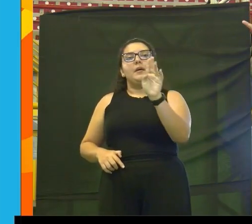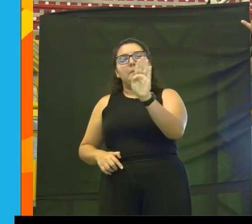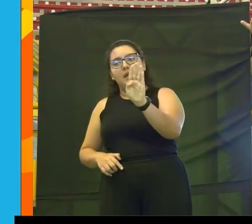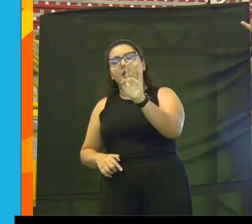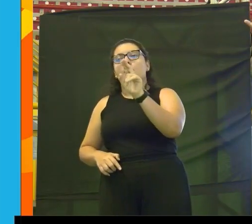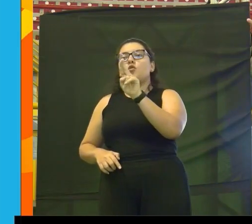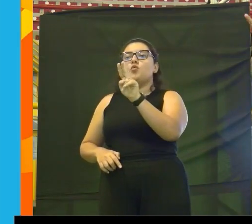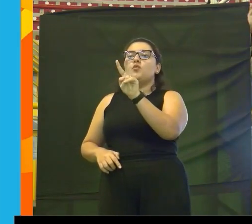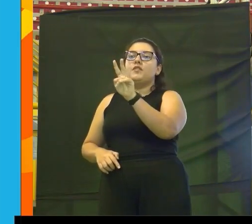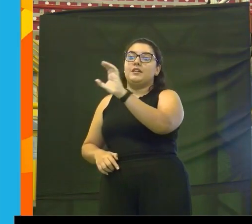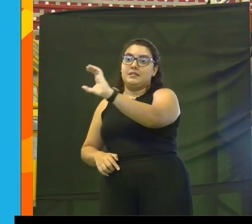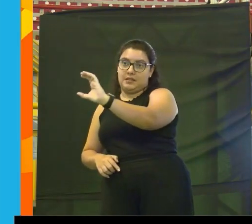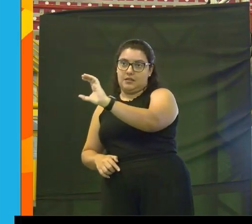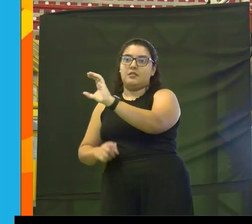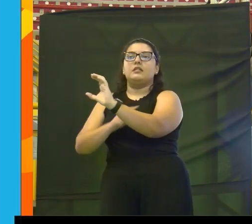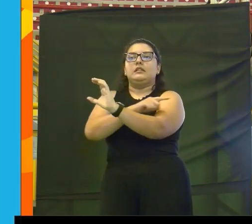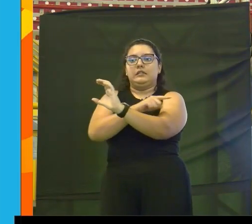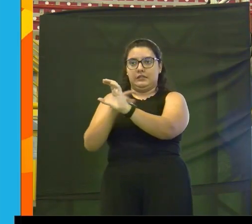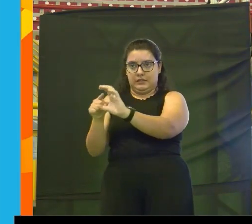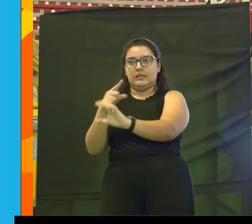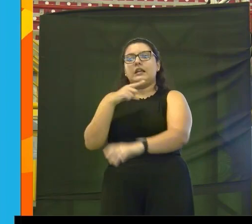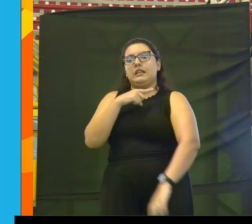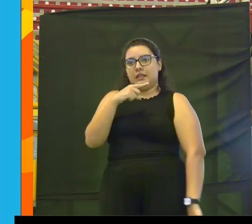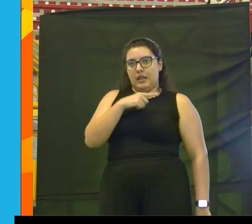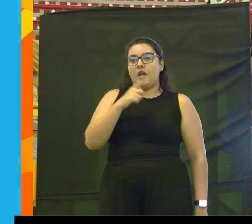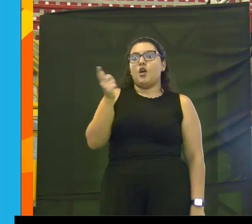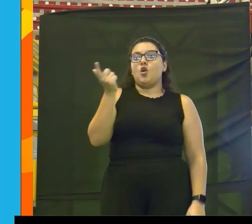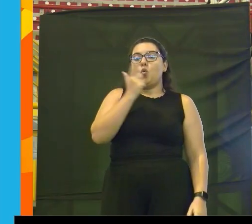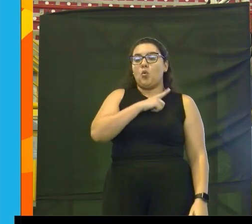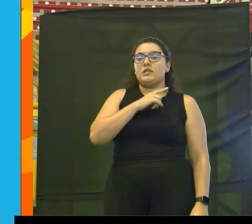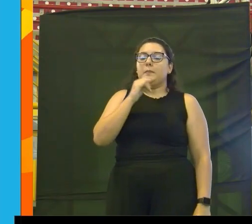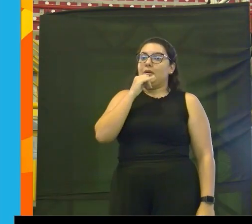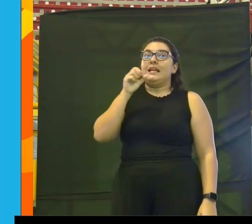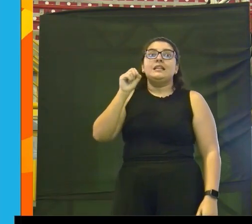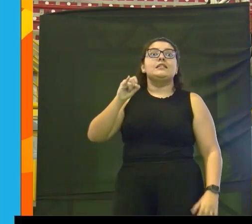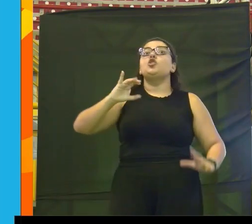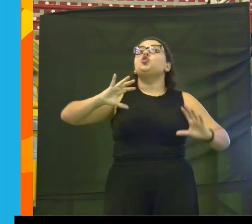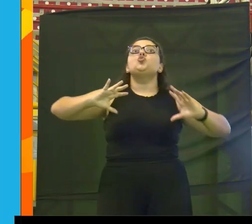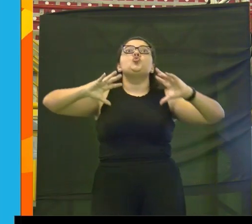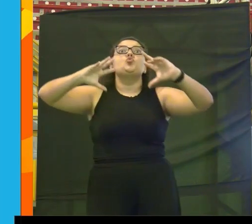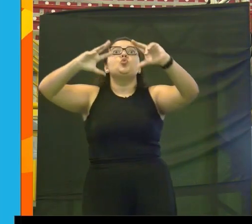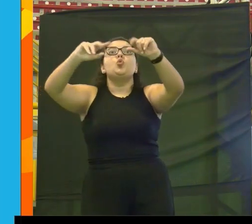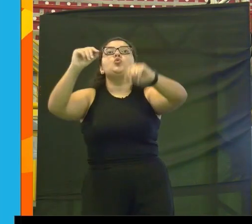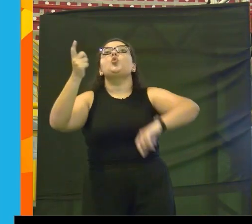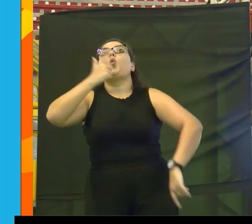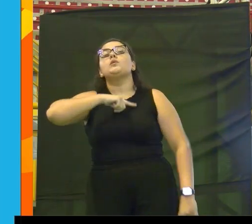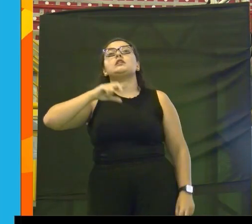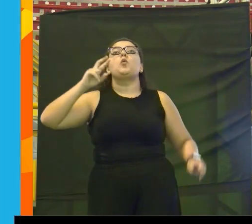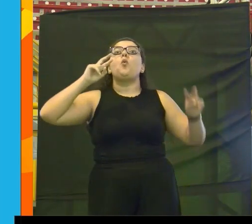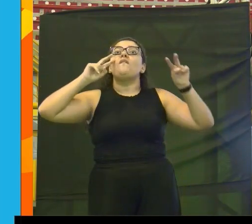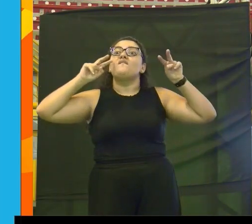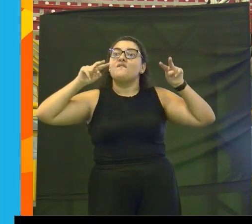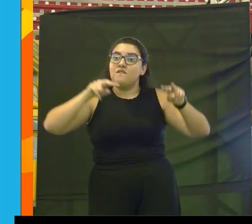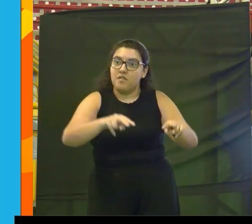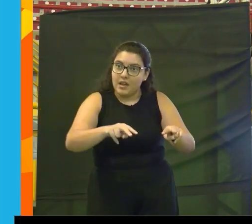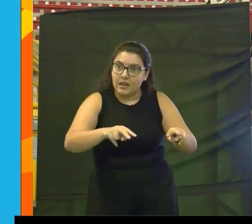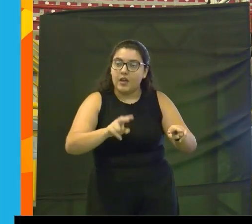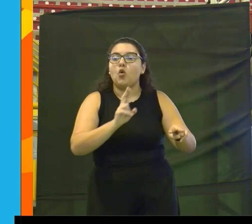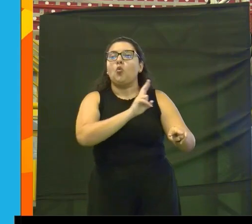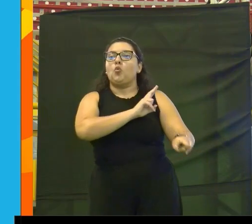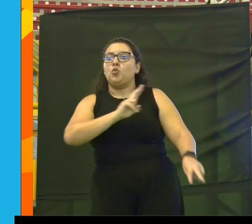nós temos, aquela que a gente consegue enxergar é referente a quem? Ao que a gente chama de luz o